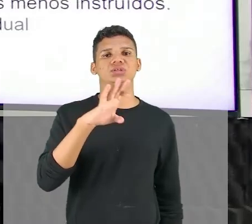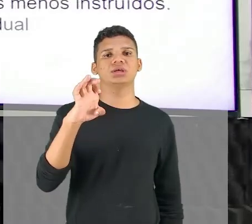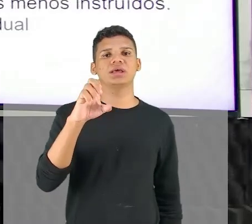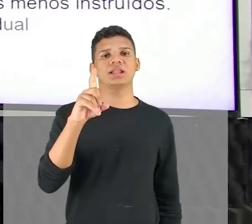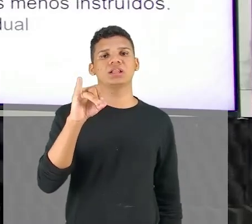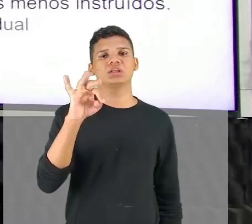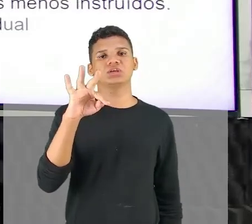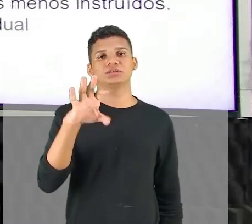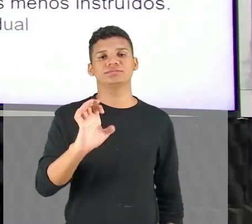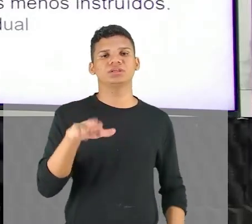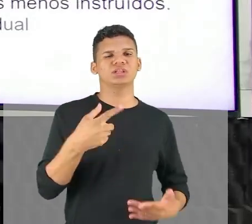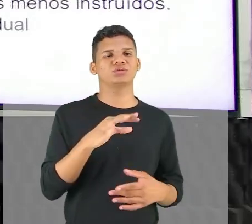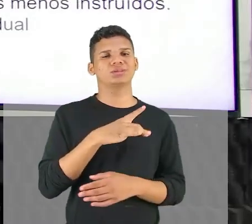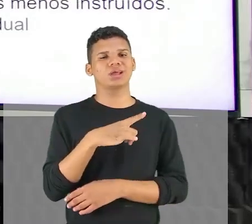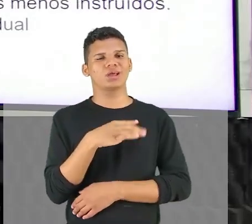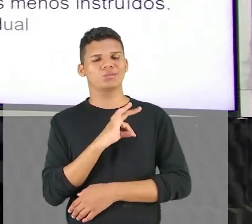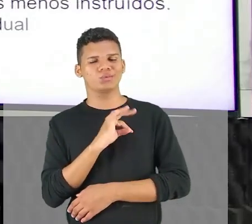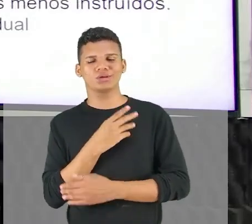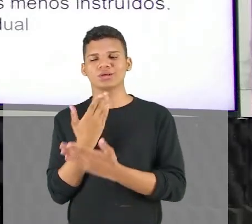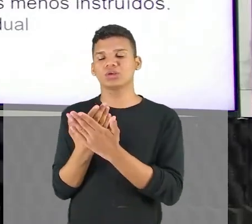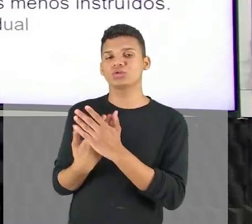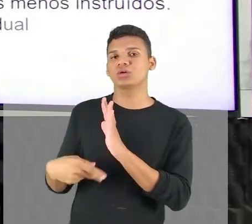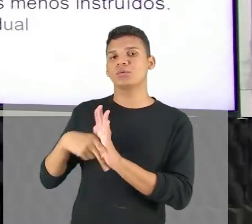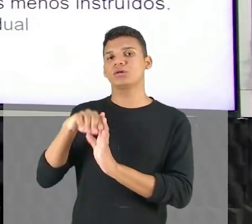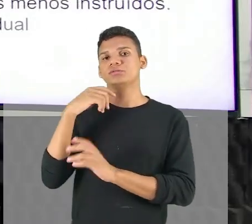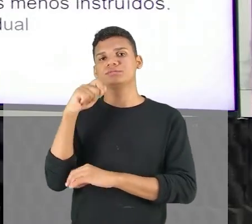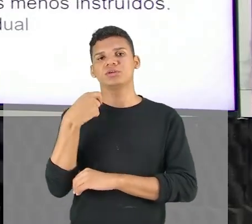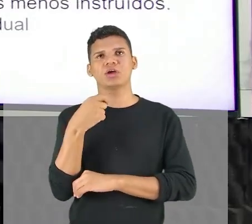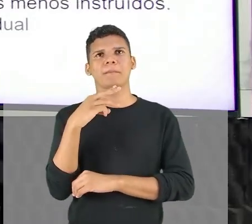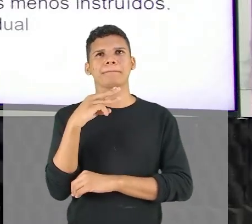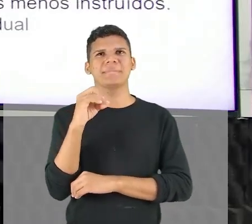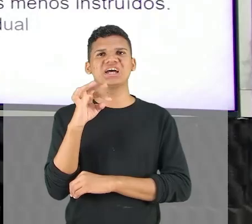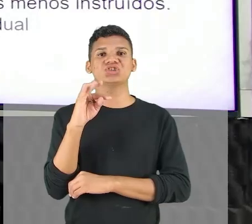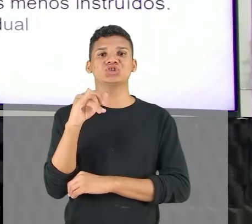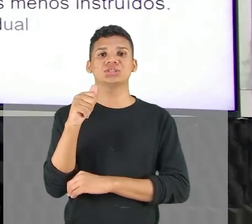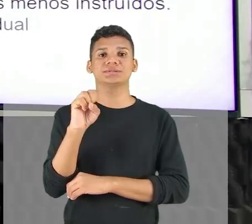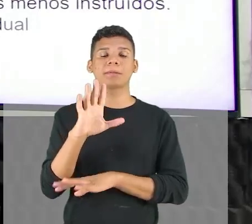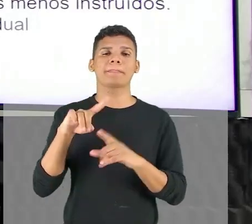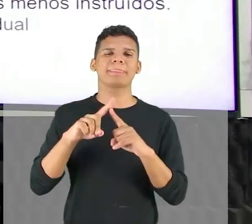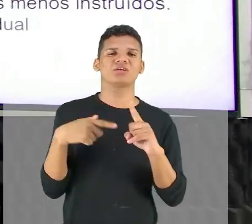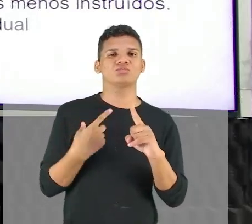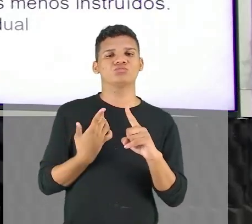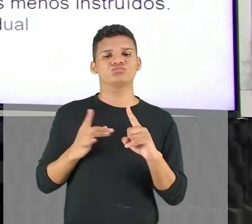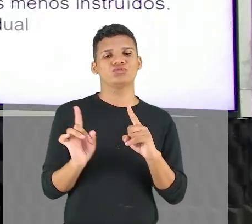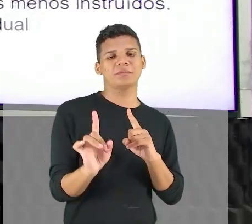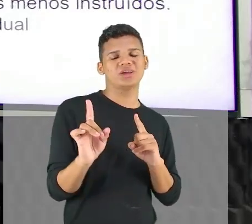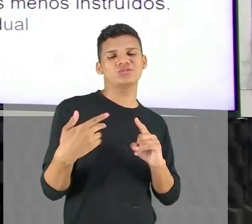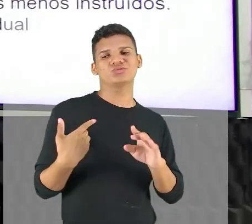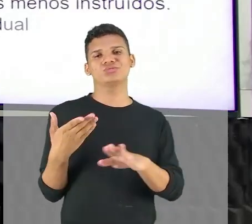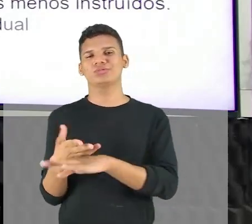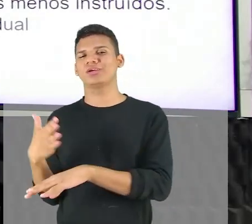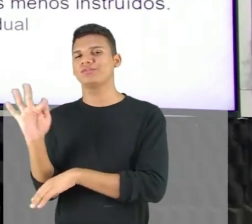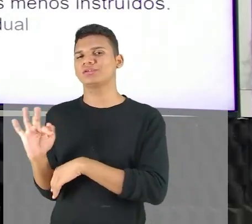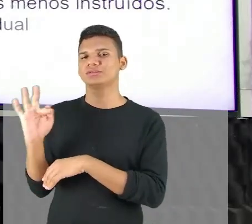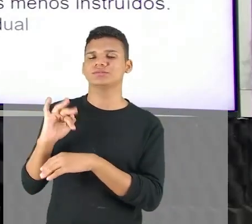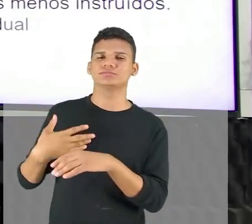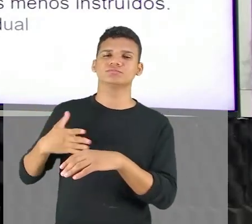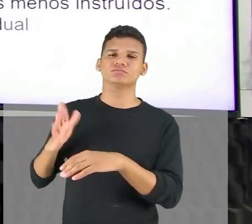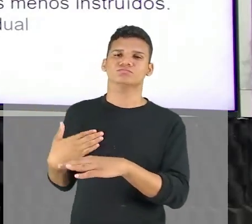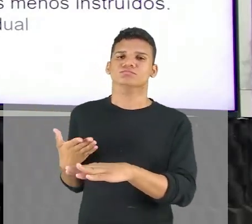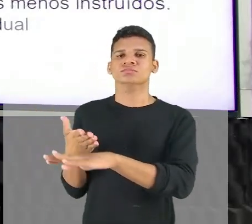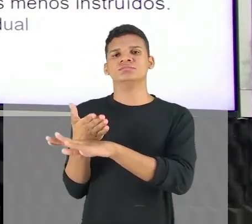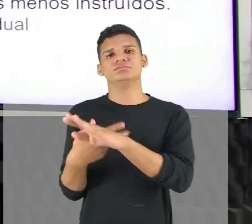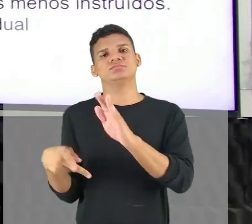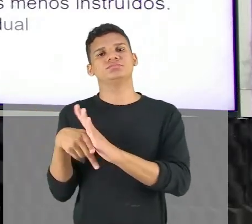aquele policial que estuda direito, se não me engano é o Matias, e tem aquele momento que ele chega ali na faculdade, ele já está inserido